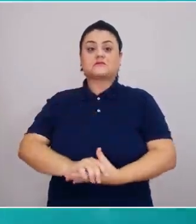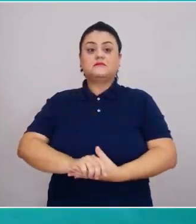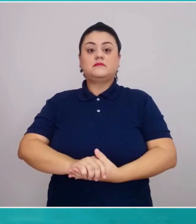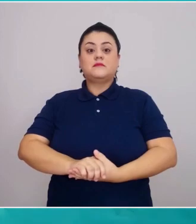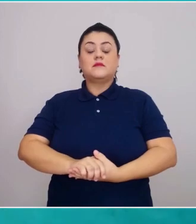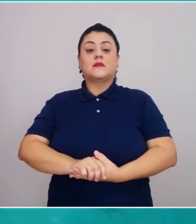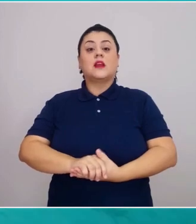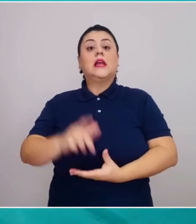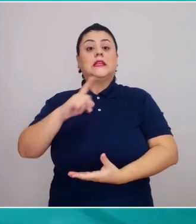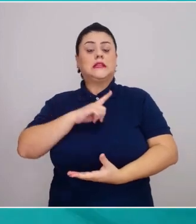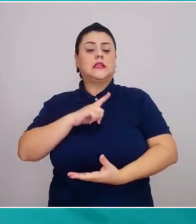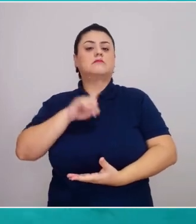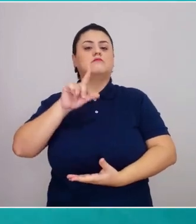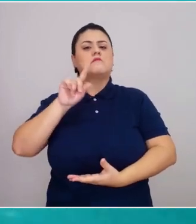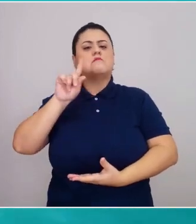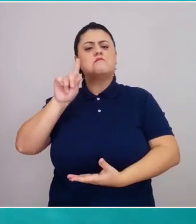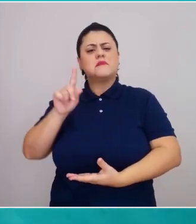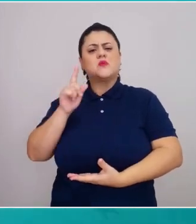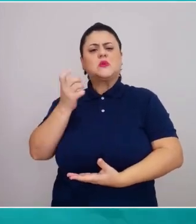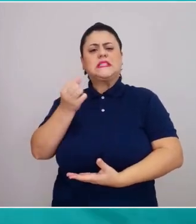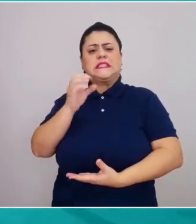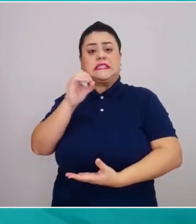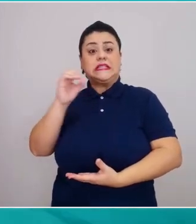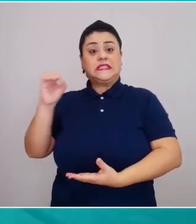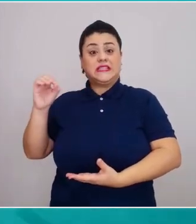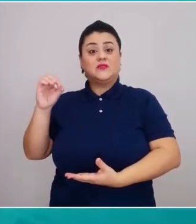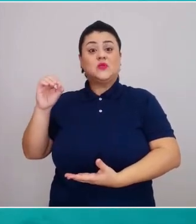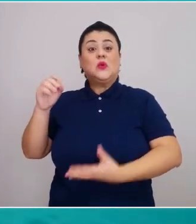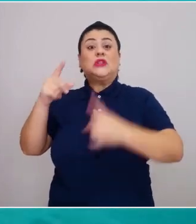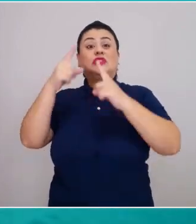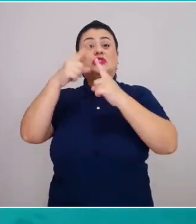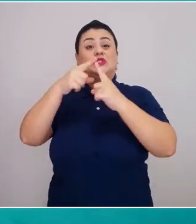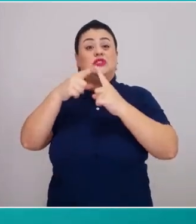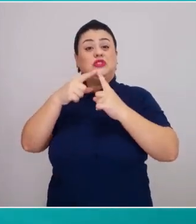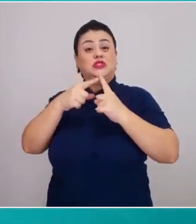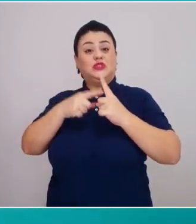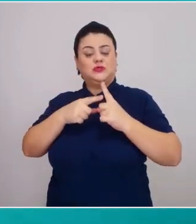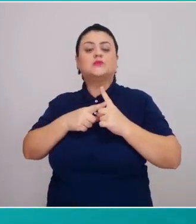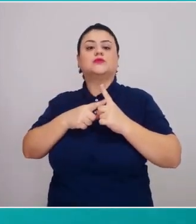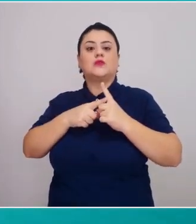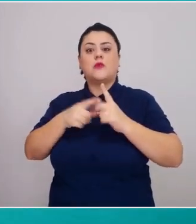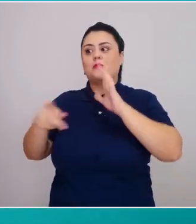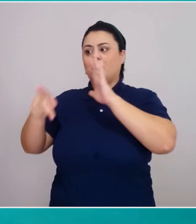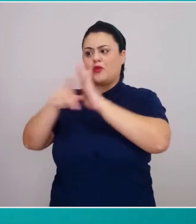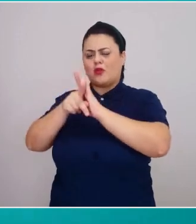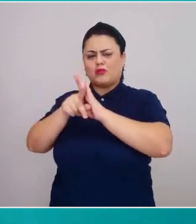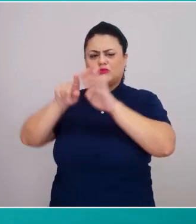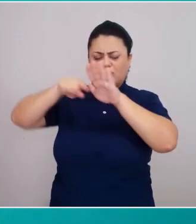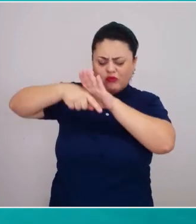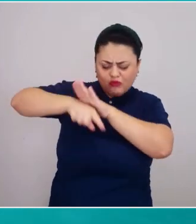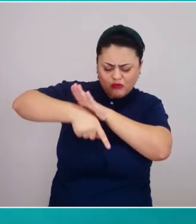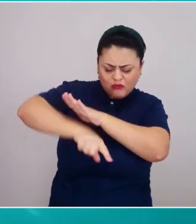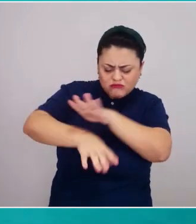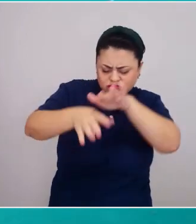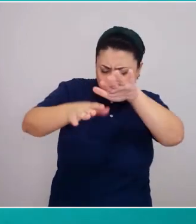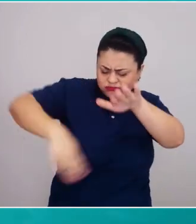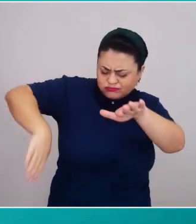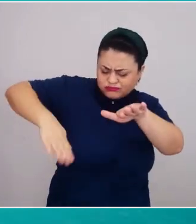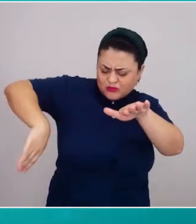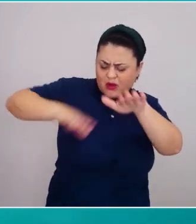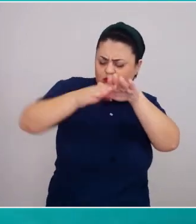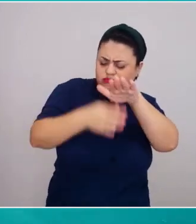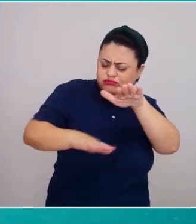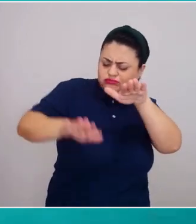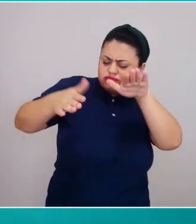Existem cerca de 1.600 espécies de estrela no fundo do mar, em todos os oceanos do mundo, dos